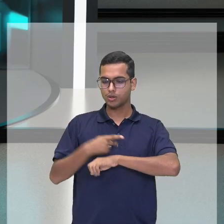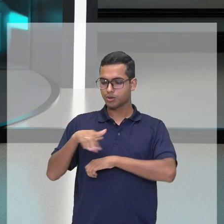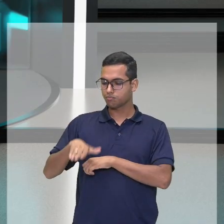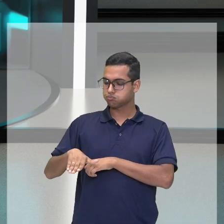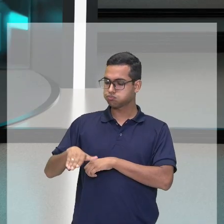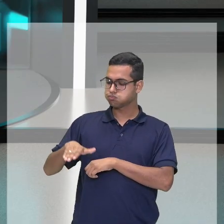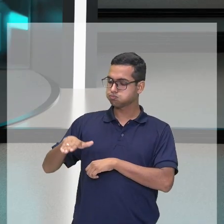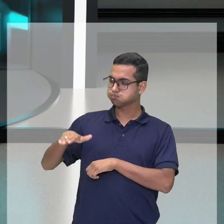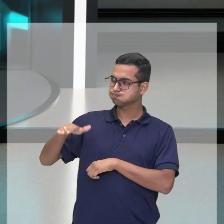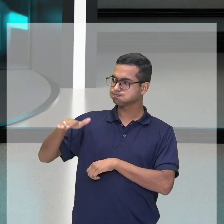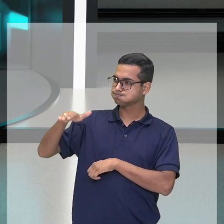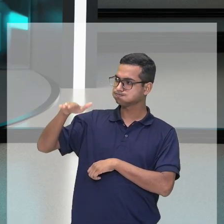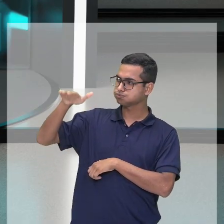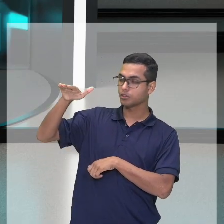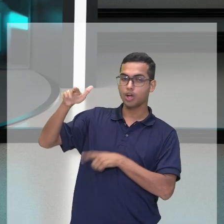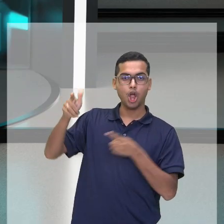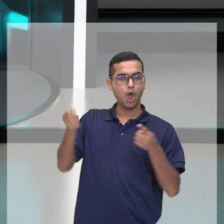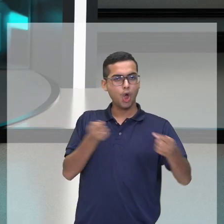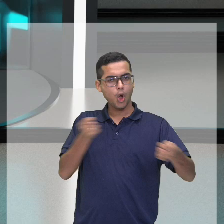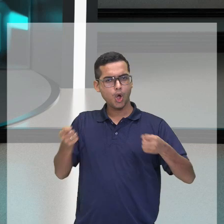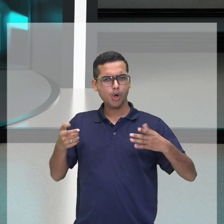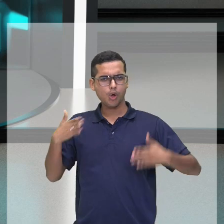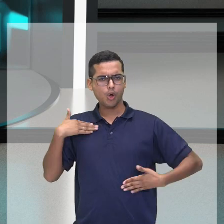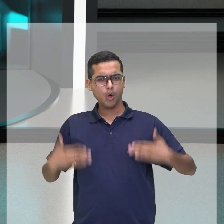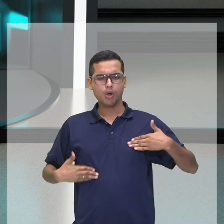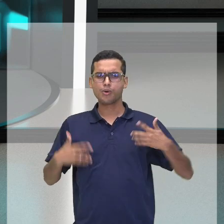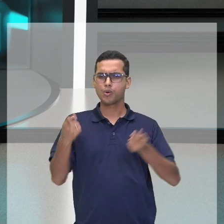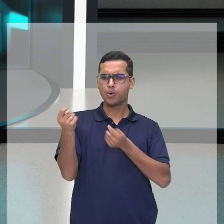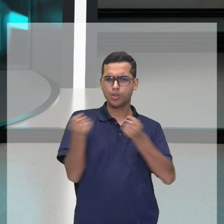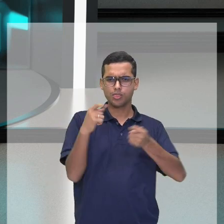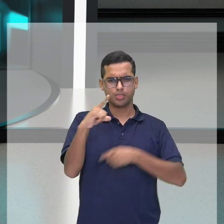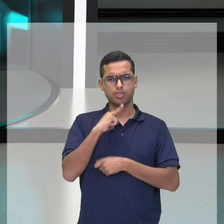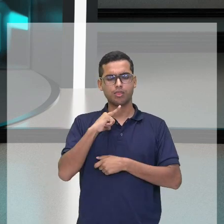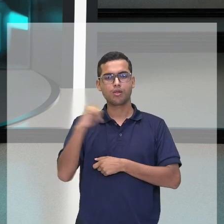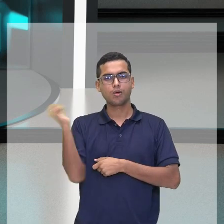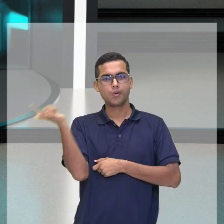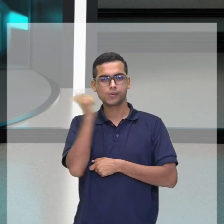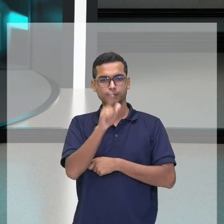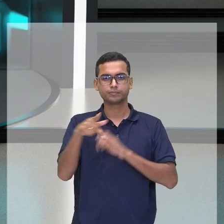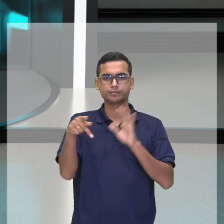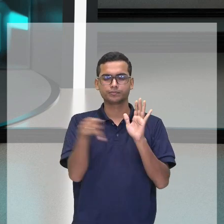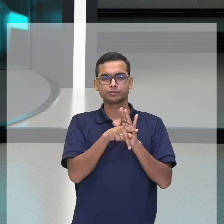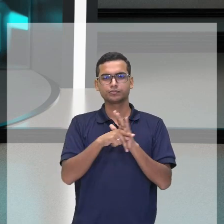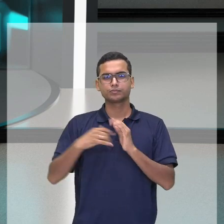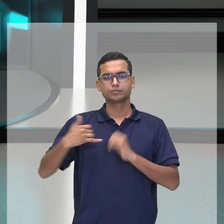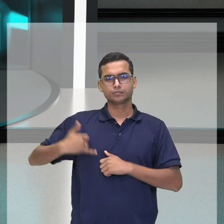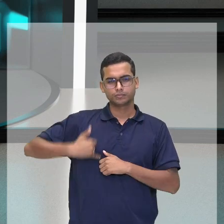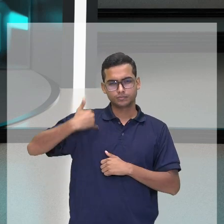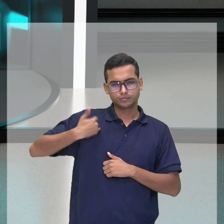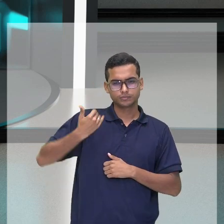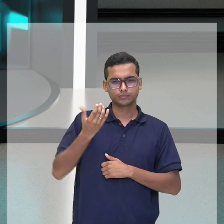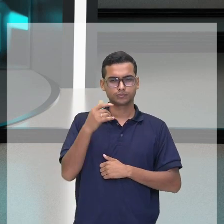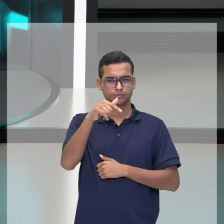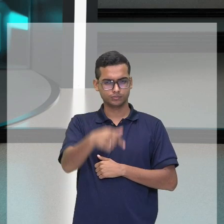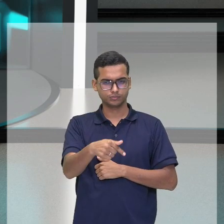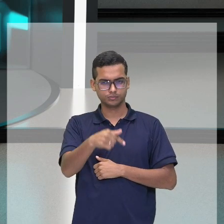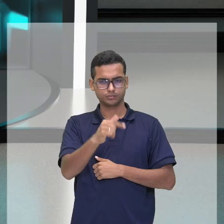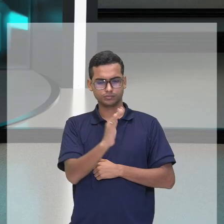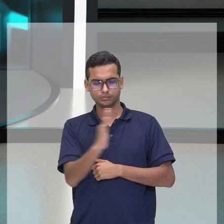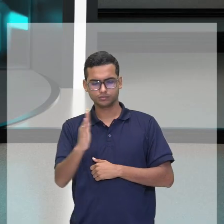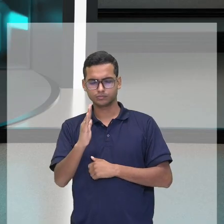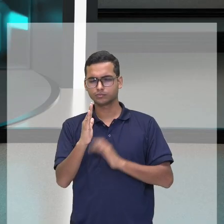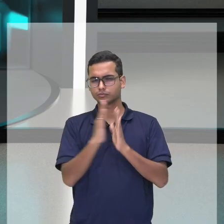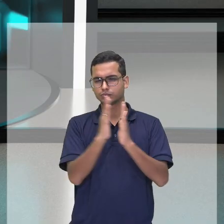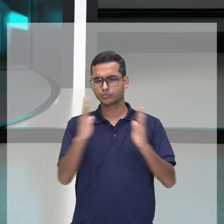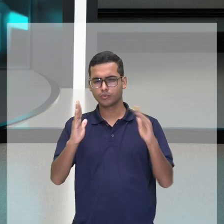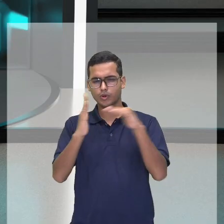vai ganhando mais controle do corpo, de forma que lá já para os 7, 8 anos em